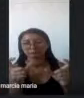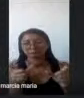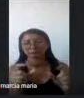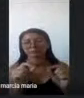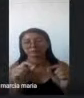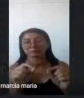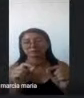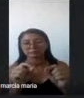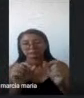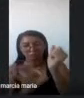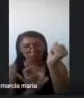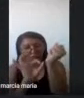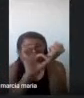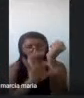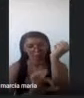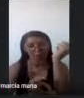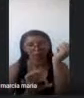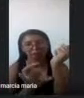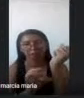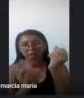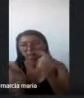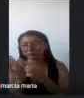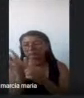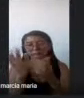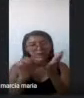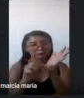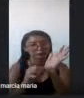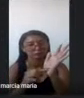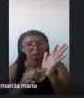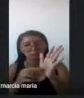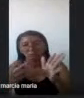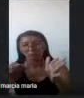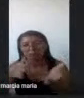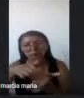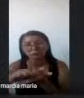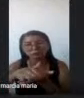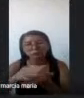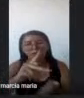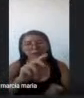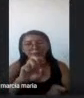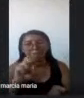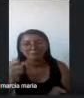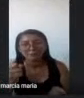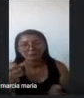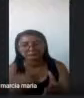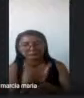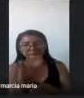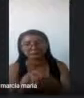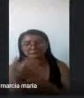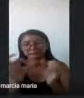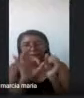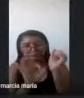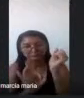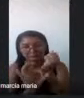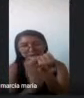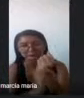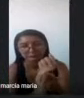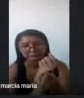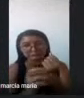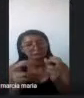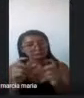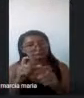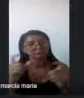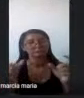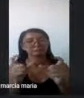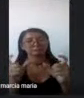na palma das mãos, nos pés, geralmente acontece. Então, assim, ficar atento, porque muitas vezes se